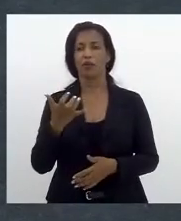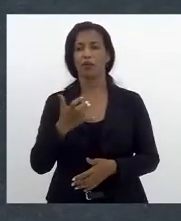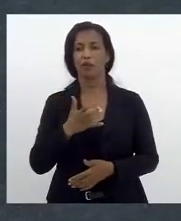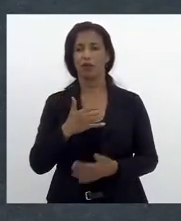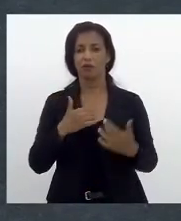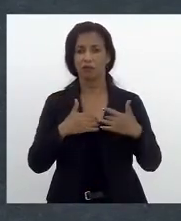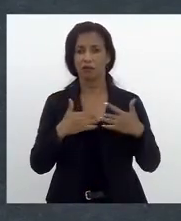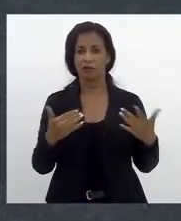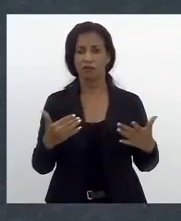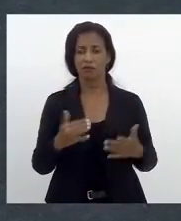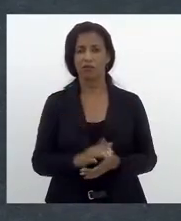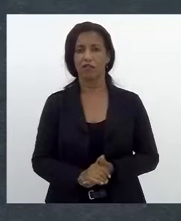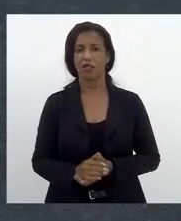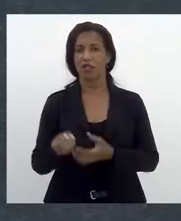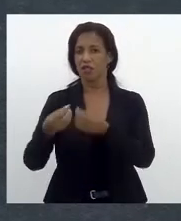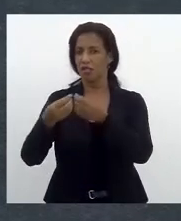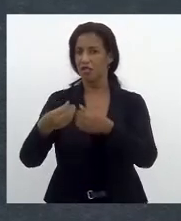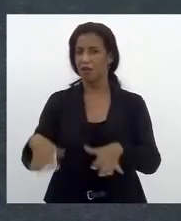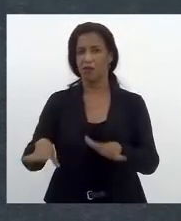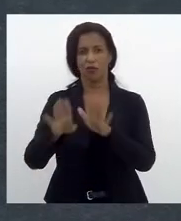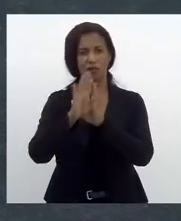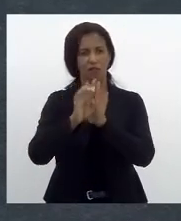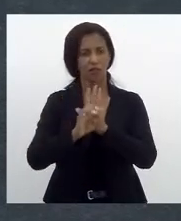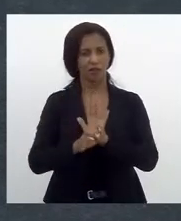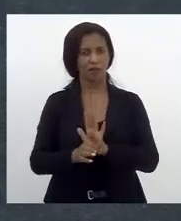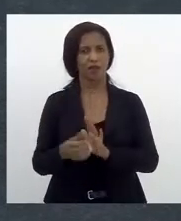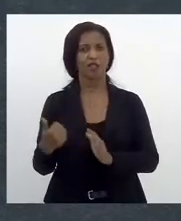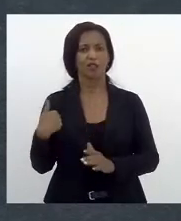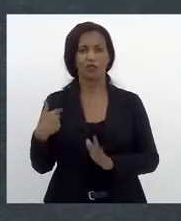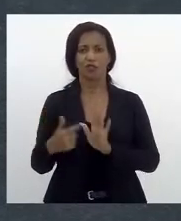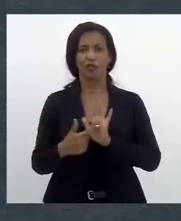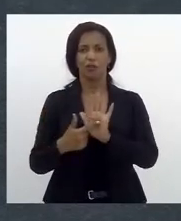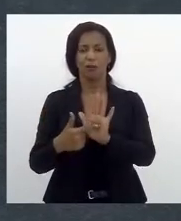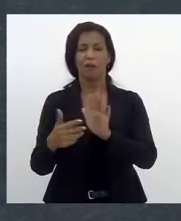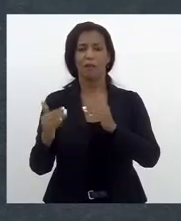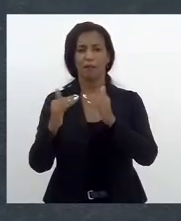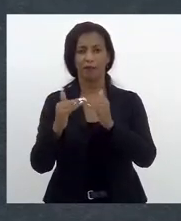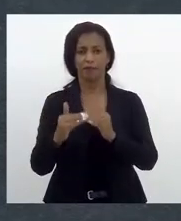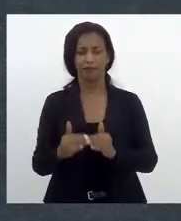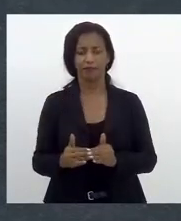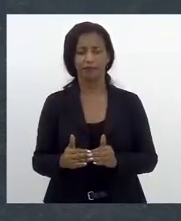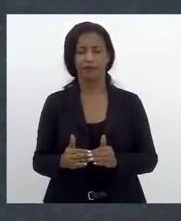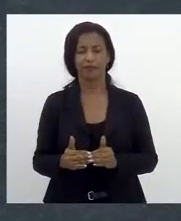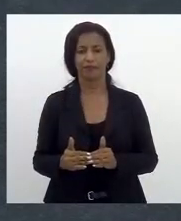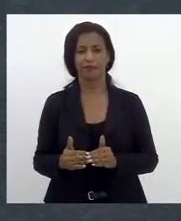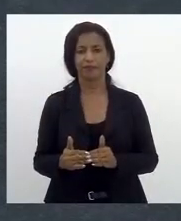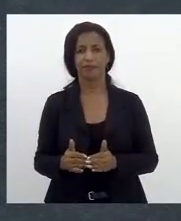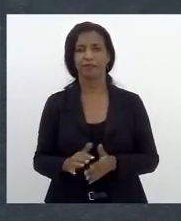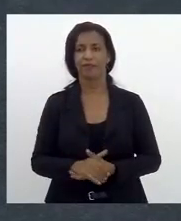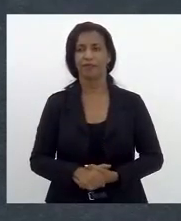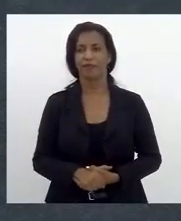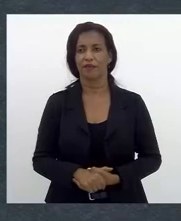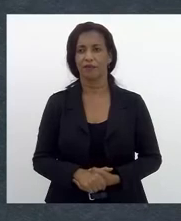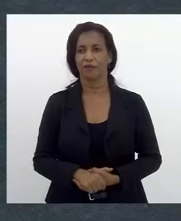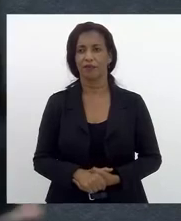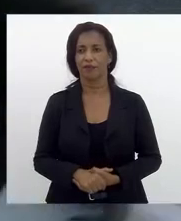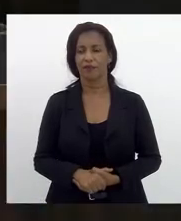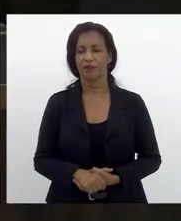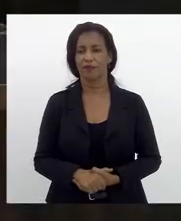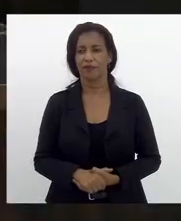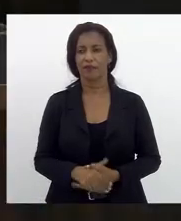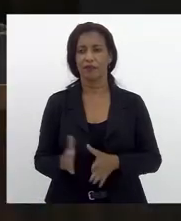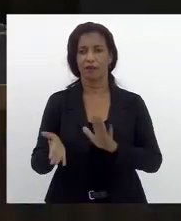a iniciativa, sem prejuízo das emendas que eu apresentei em plenário, dar o parecer favorável à matéria. Para